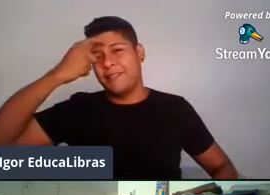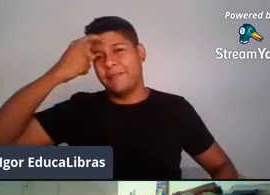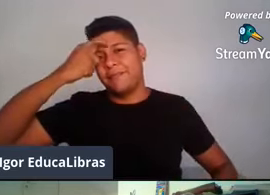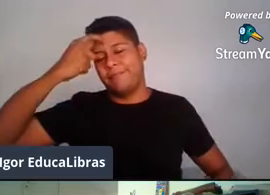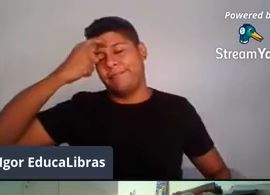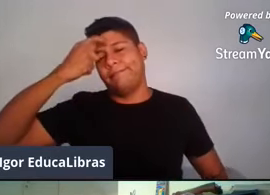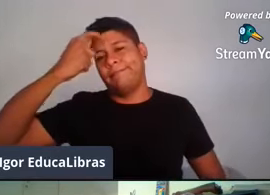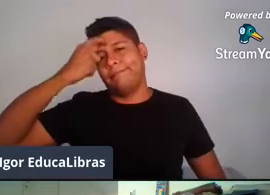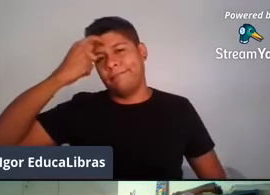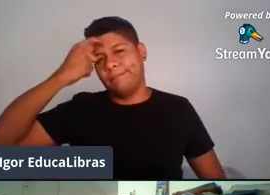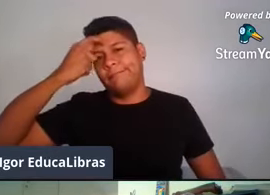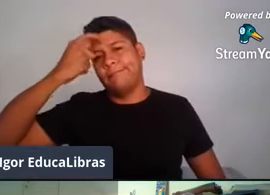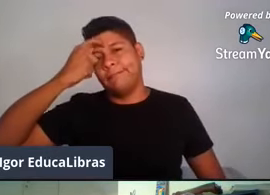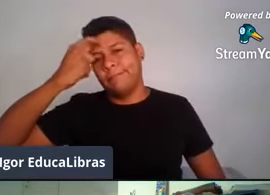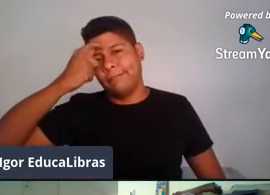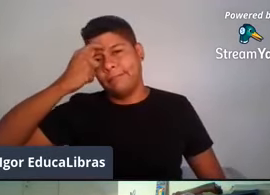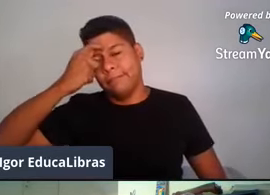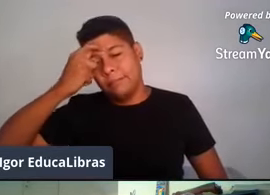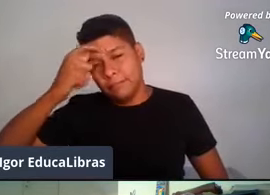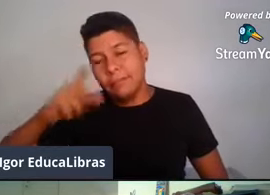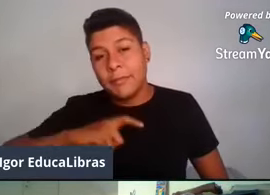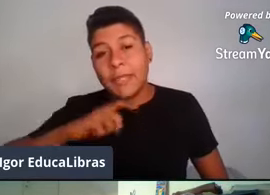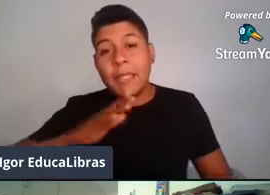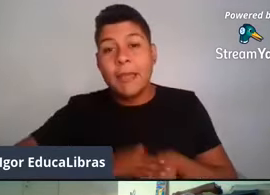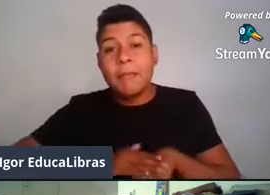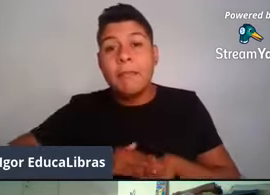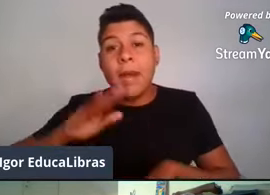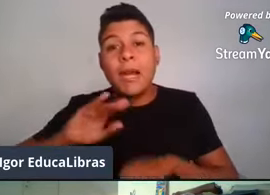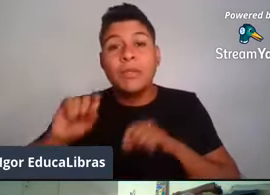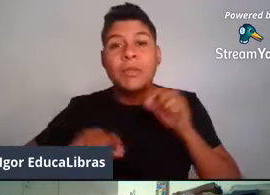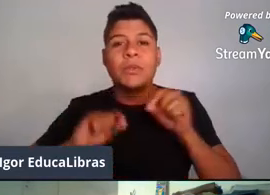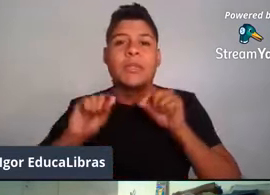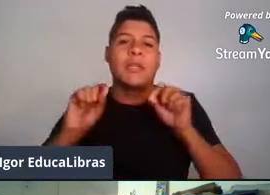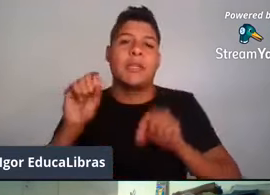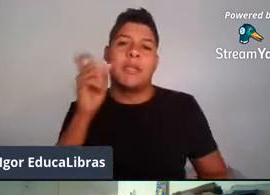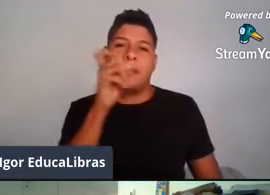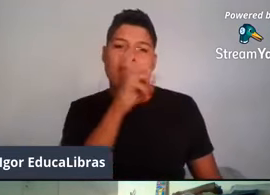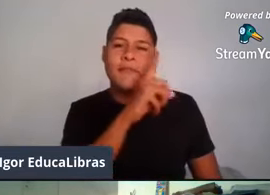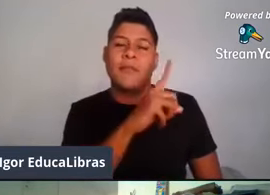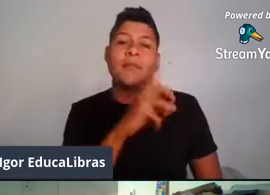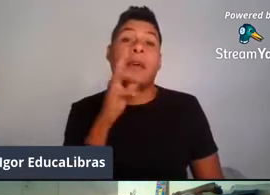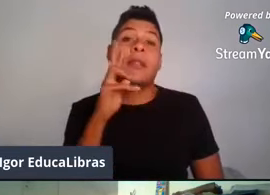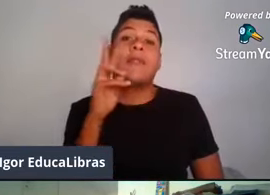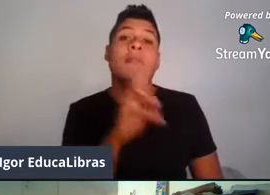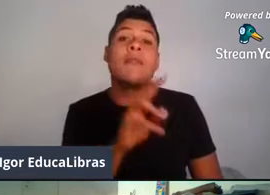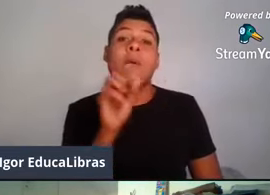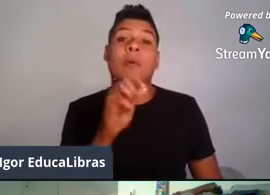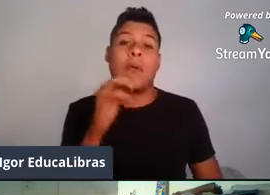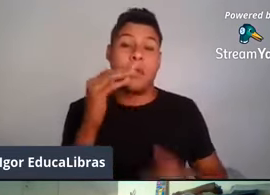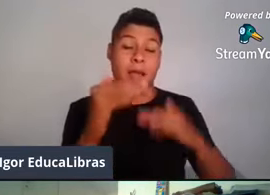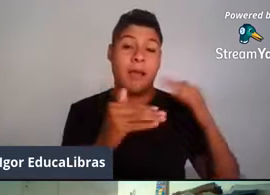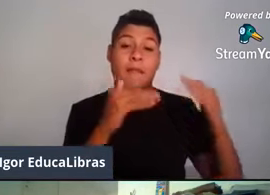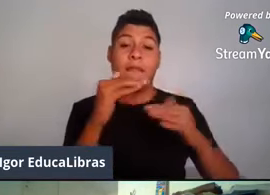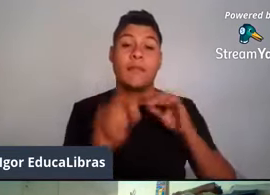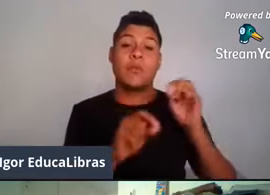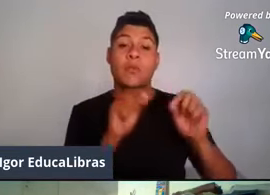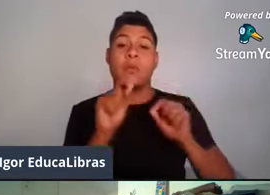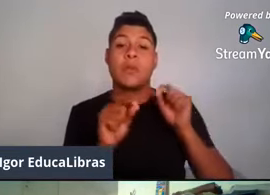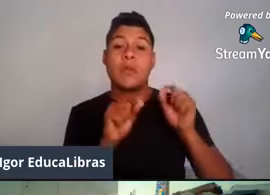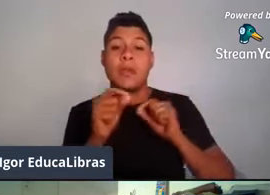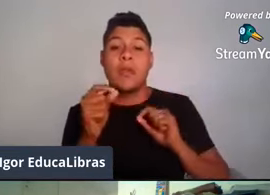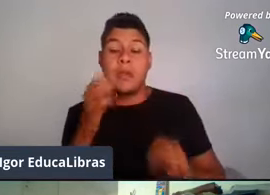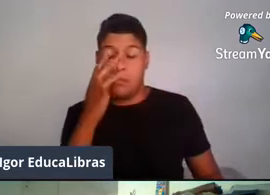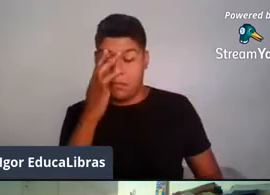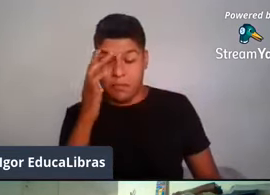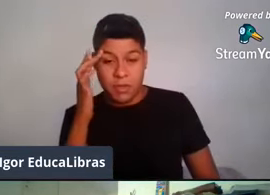Esse eu acho que é o que ainda tem mais dificuldade. A gente vê um avanço na questão da